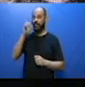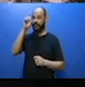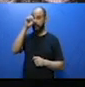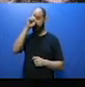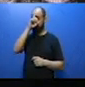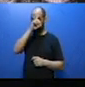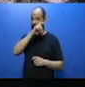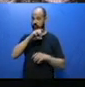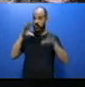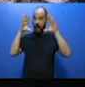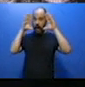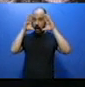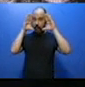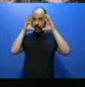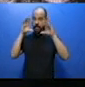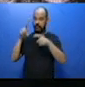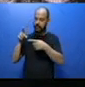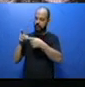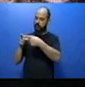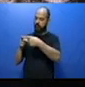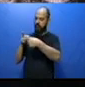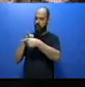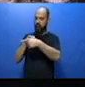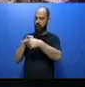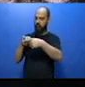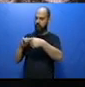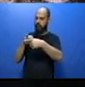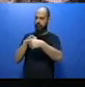está a cabeça. O que mais eu posso observar?